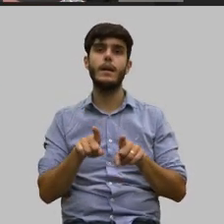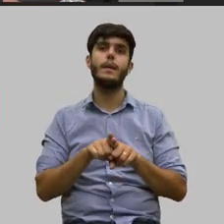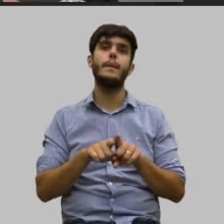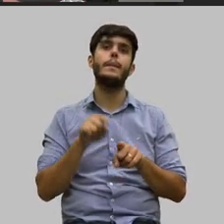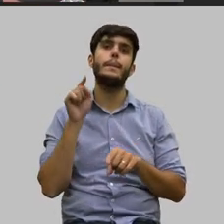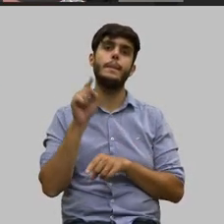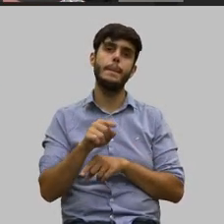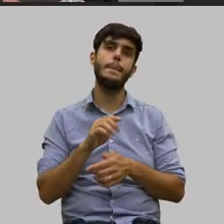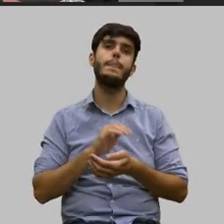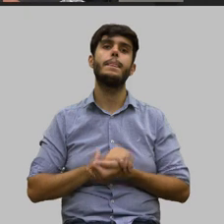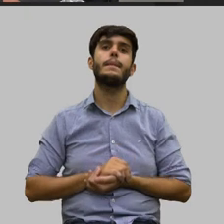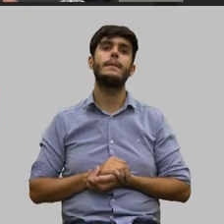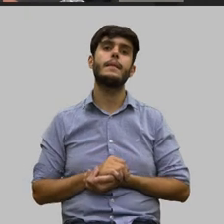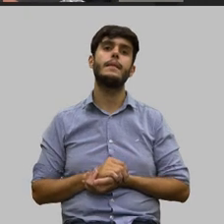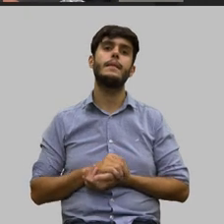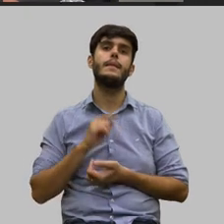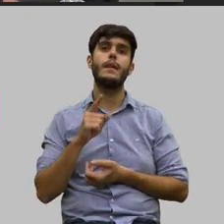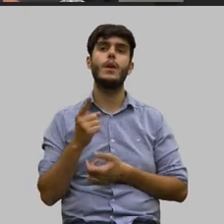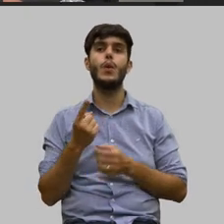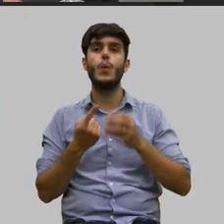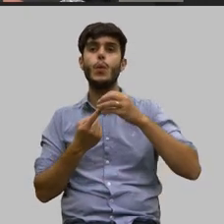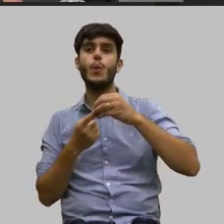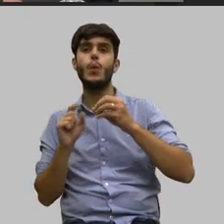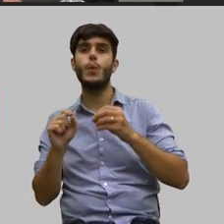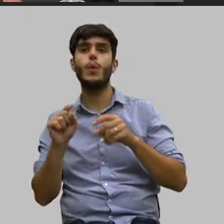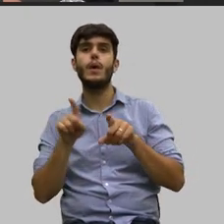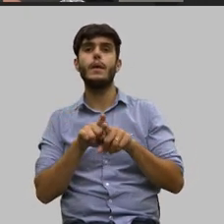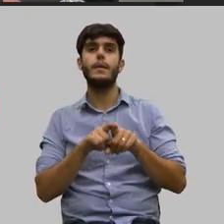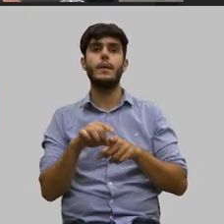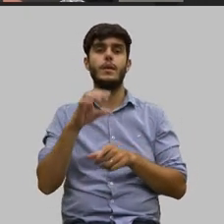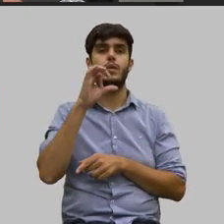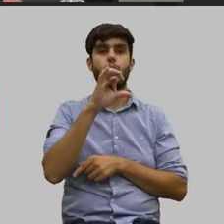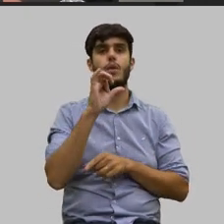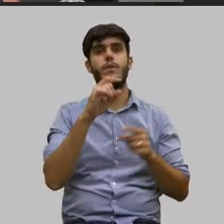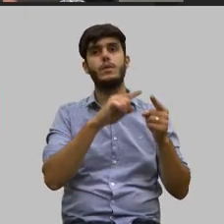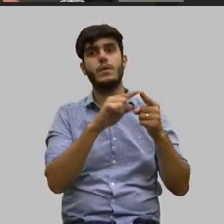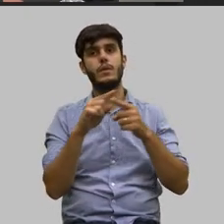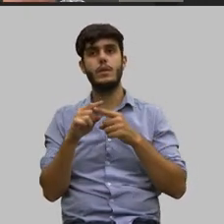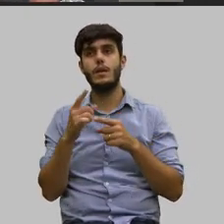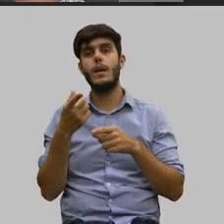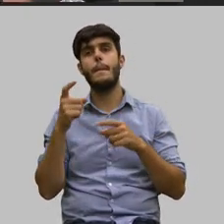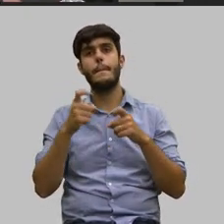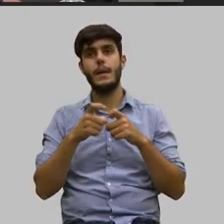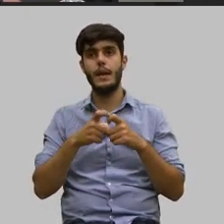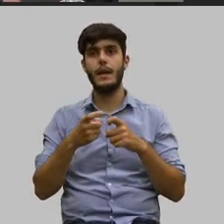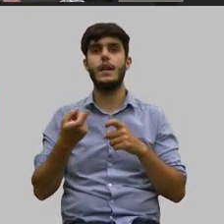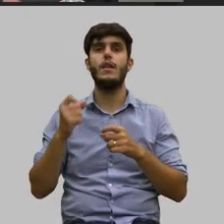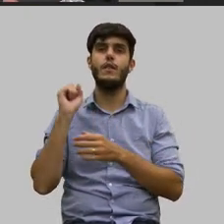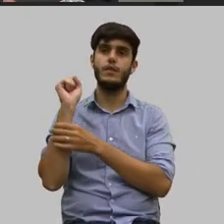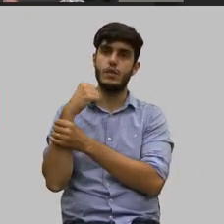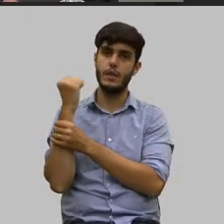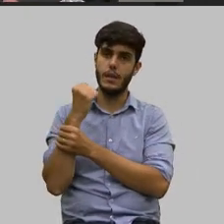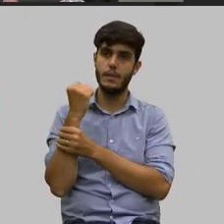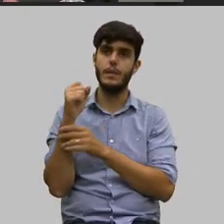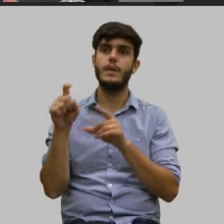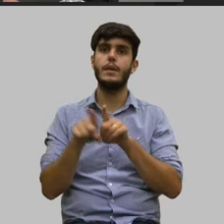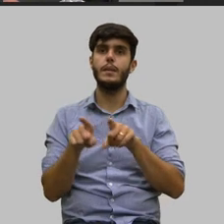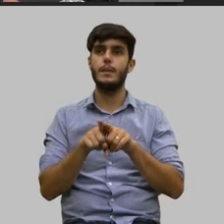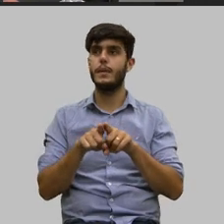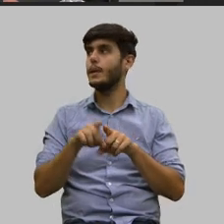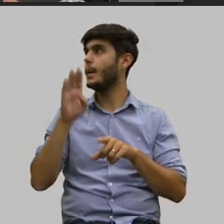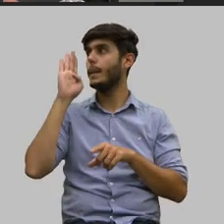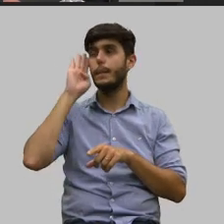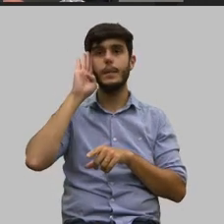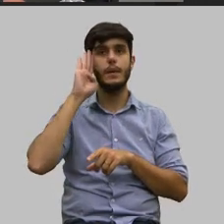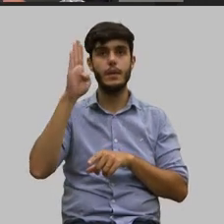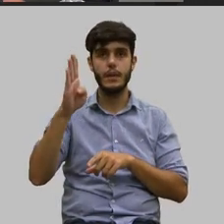concurso de saúde foi única exclusivamente para nove médicos e um fisioterapeuta agora a nossa prioridade é a inserção